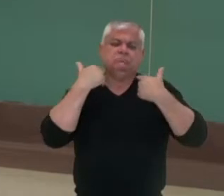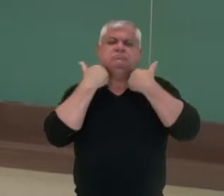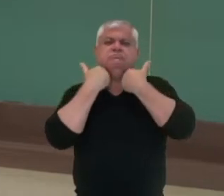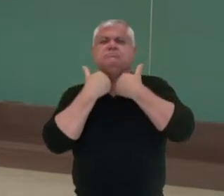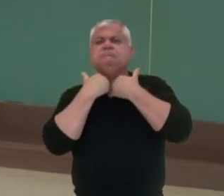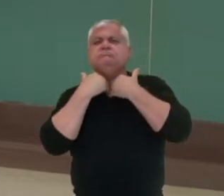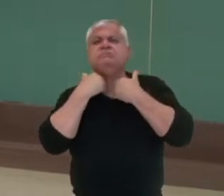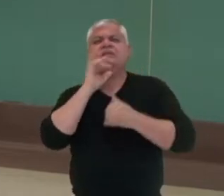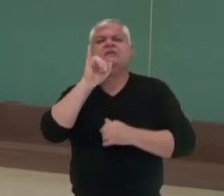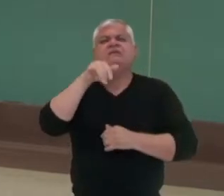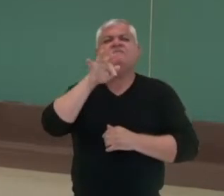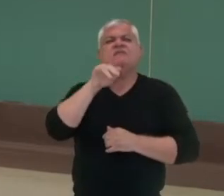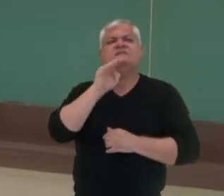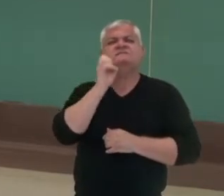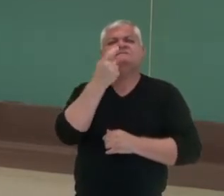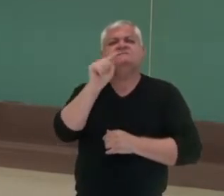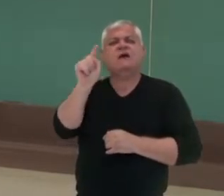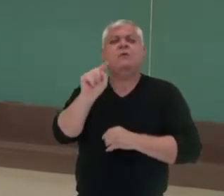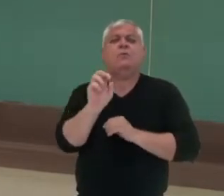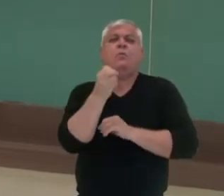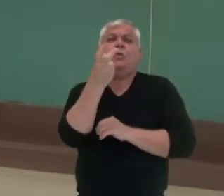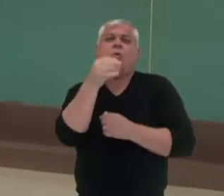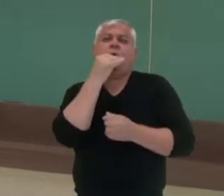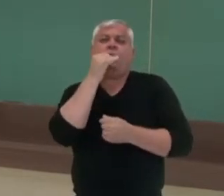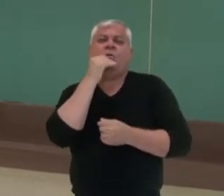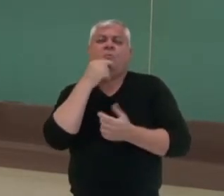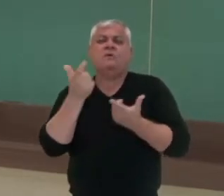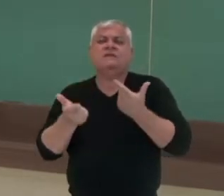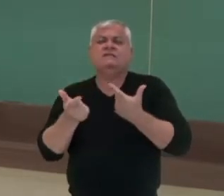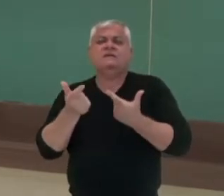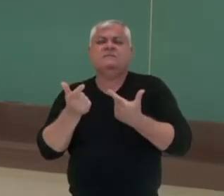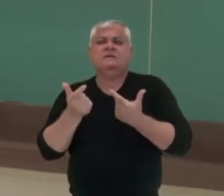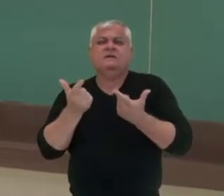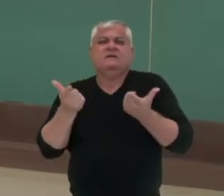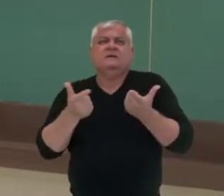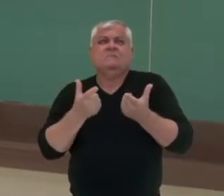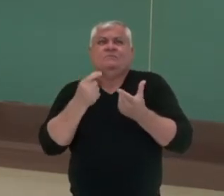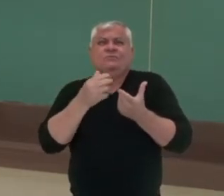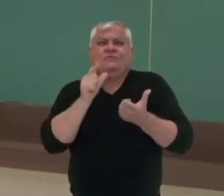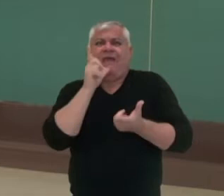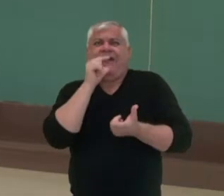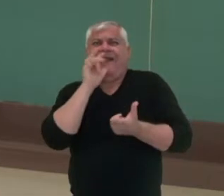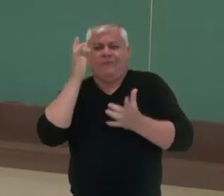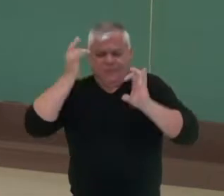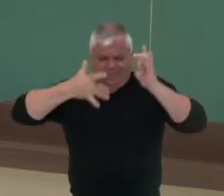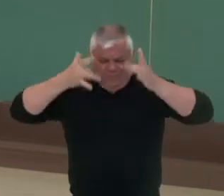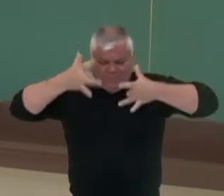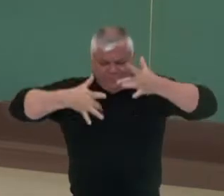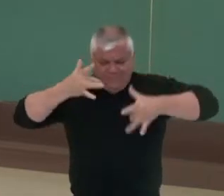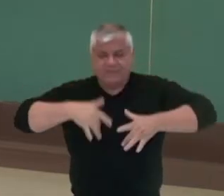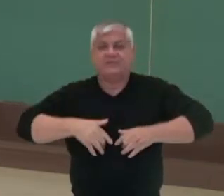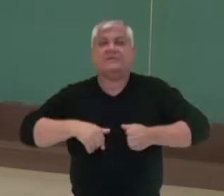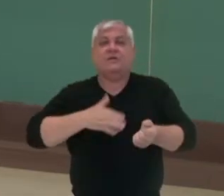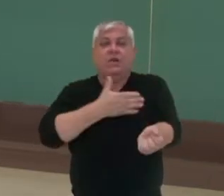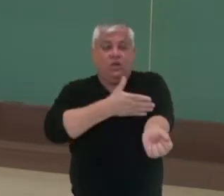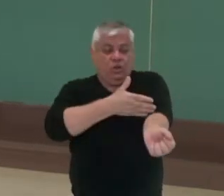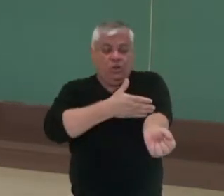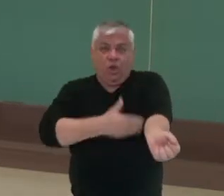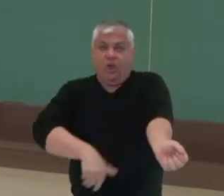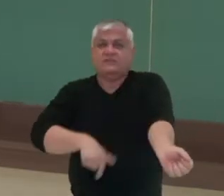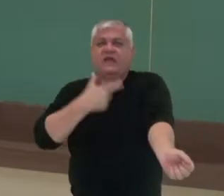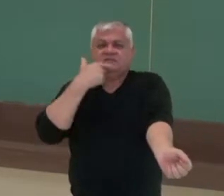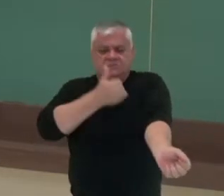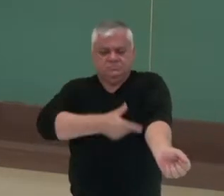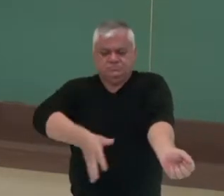médicos achavam que ela estava com excessos, que as doenças eram excesso de líquidos do corpo. Então, eles faziam um corte e deixavam